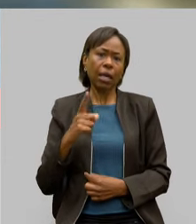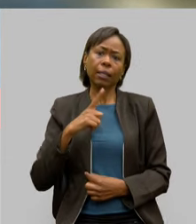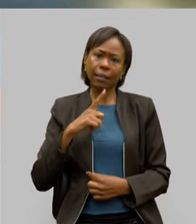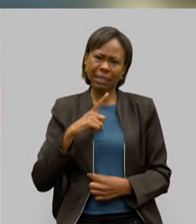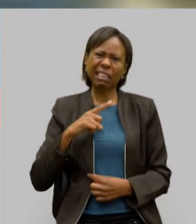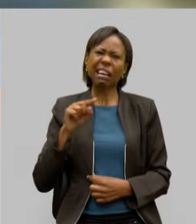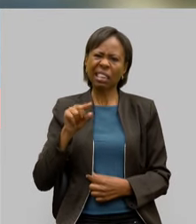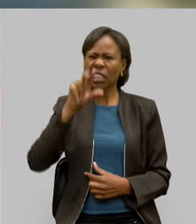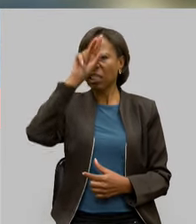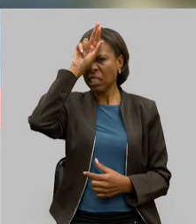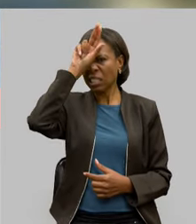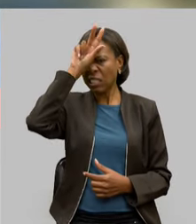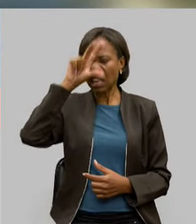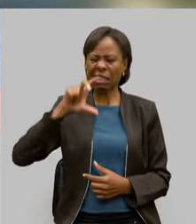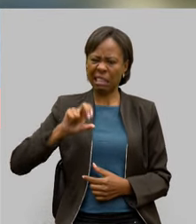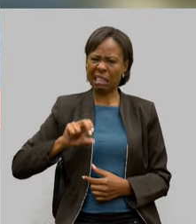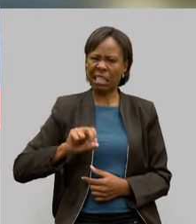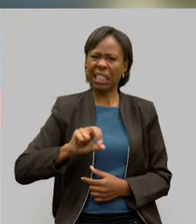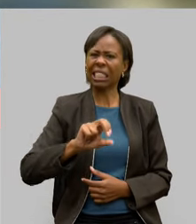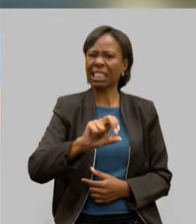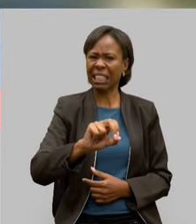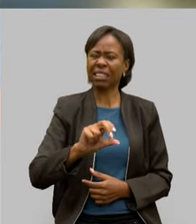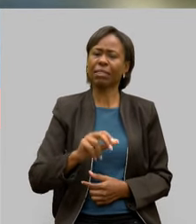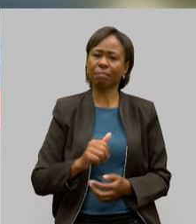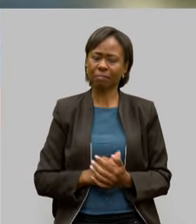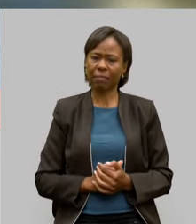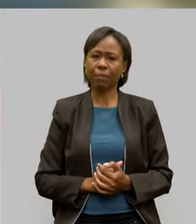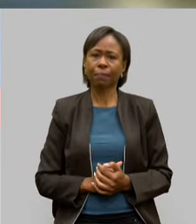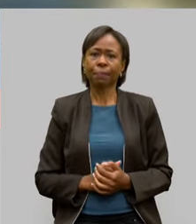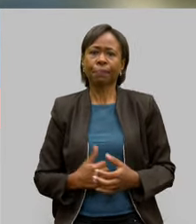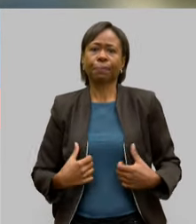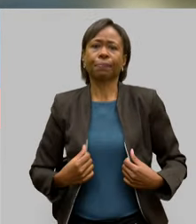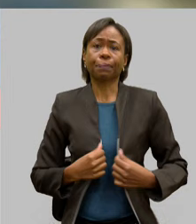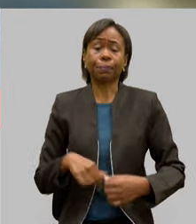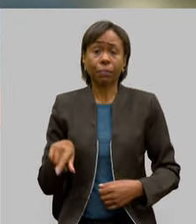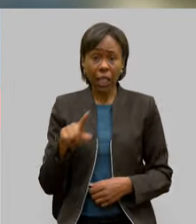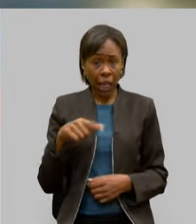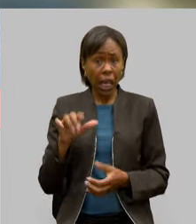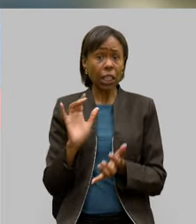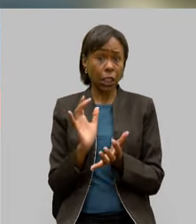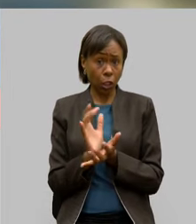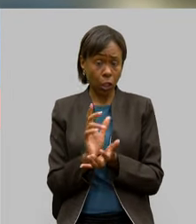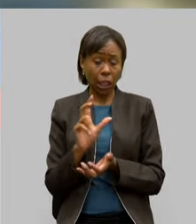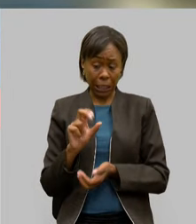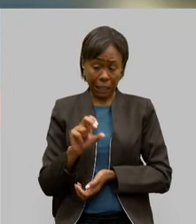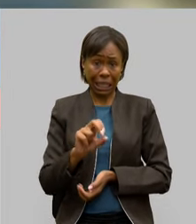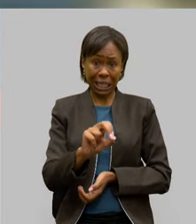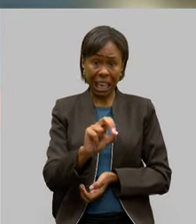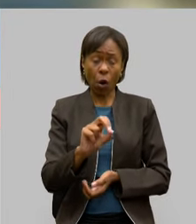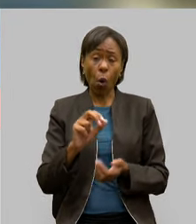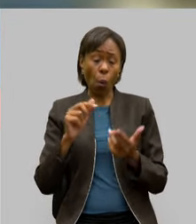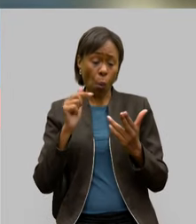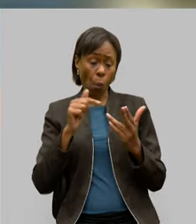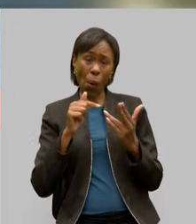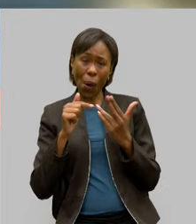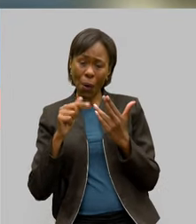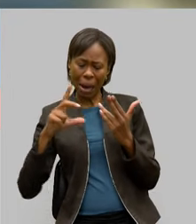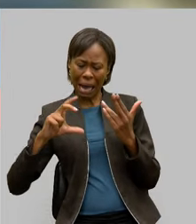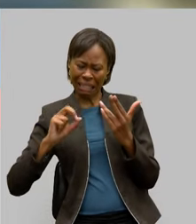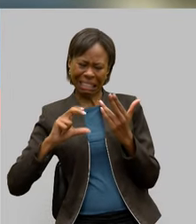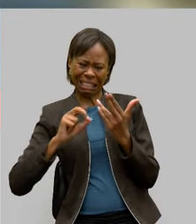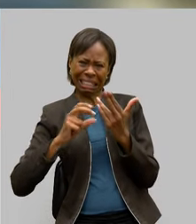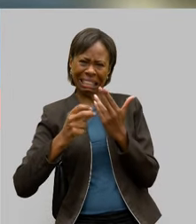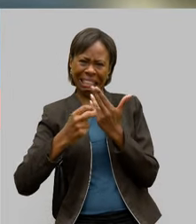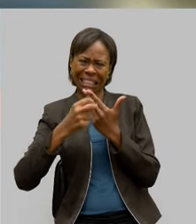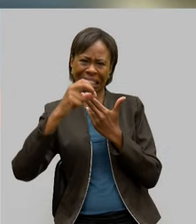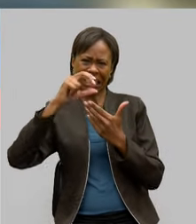praga na verdade são insetos fitófagos certo eles se alimentam da cannabis mas ninguém ainda no Brasil